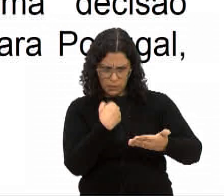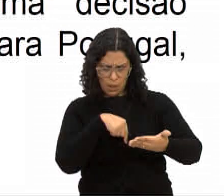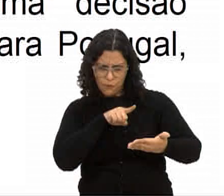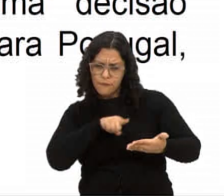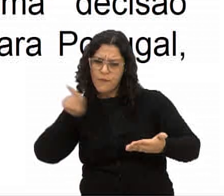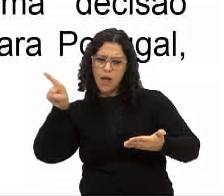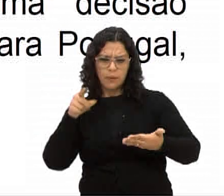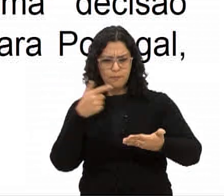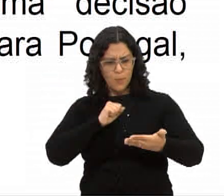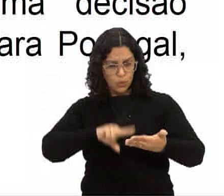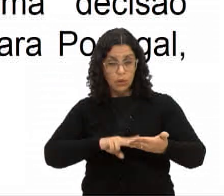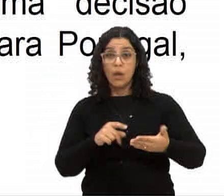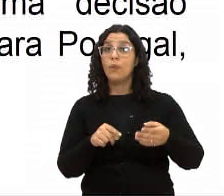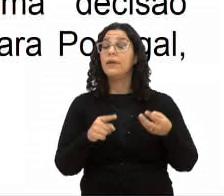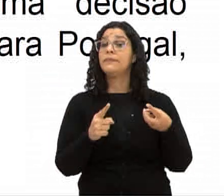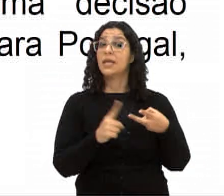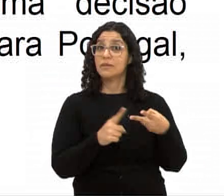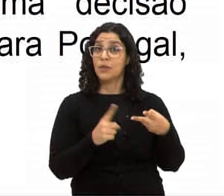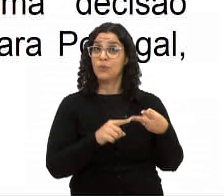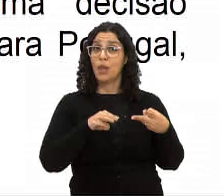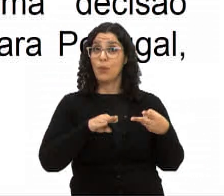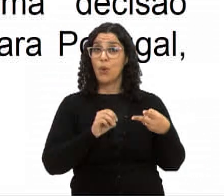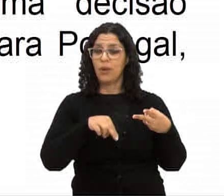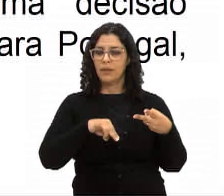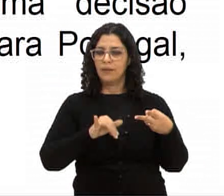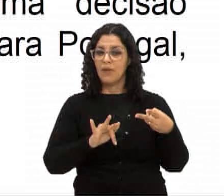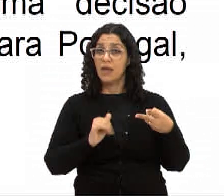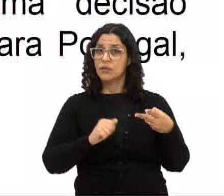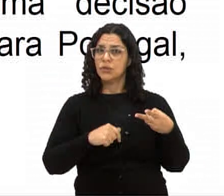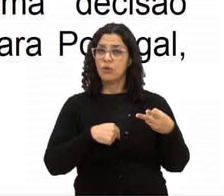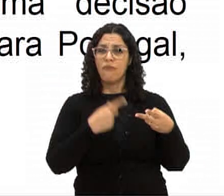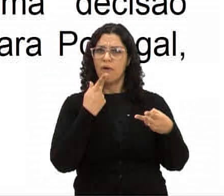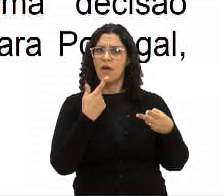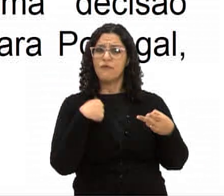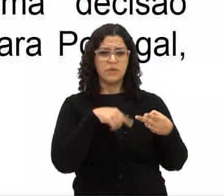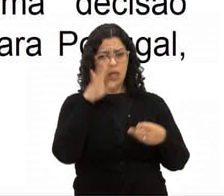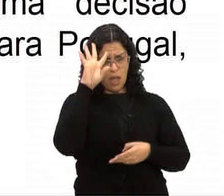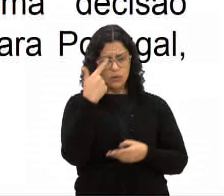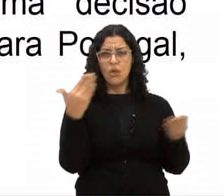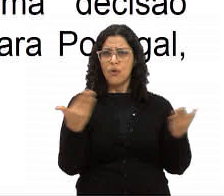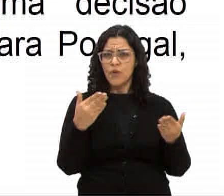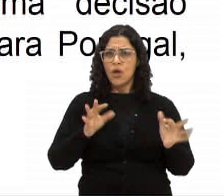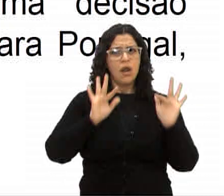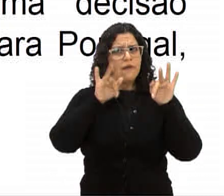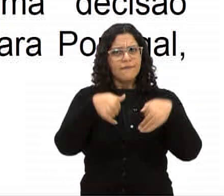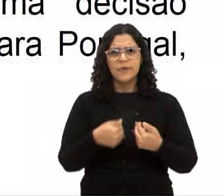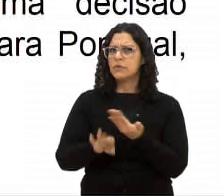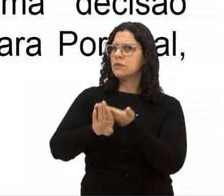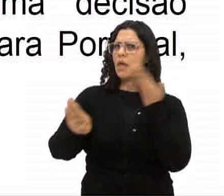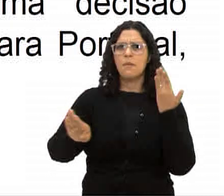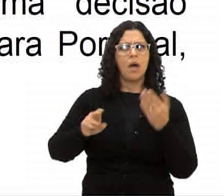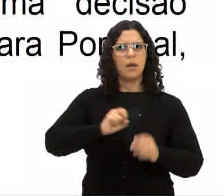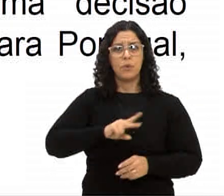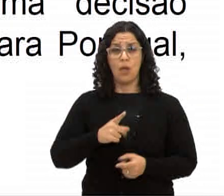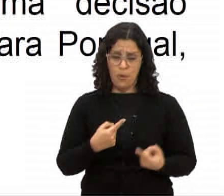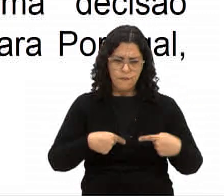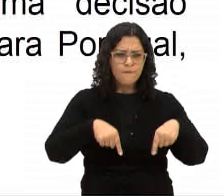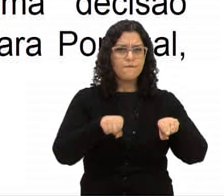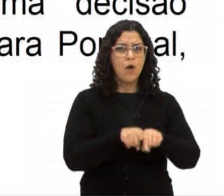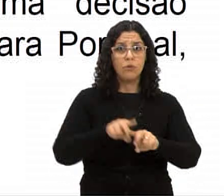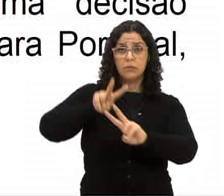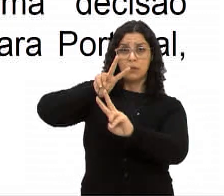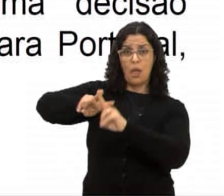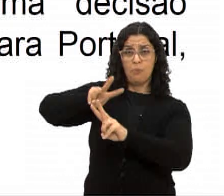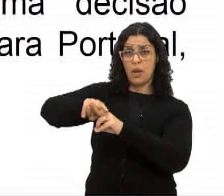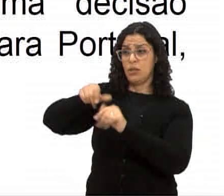No entanto, a de Bonifácio e de Leopoldina o estimulava a tomar uma decisão definitiva. Ou voltava como prisioneiro